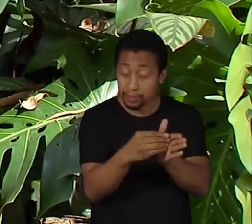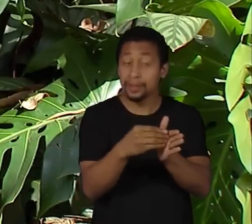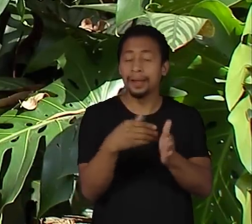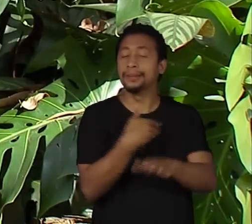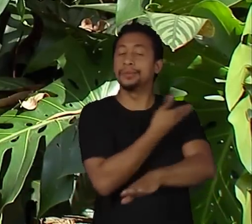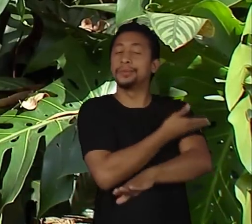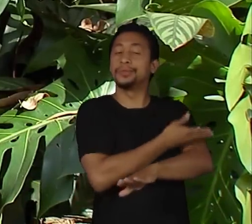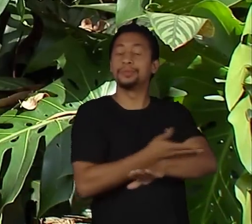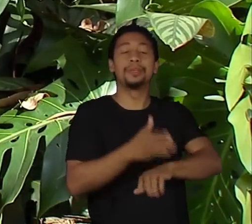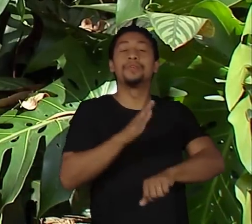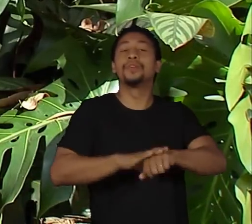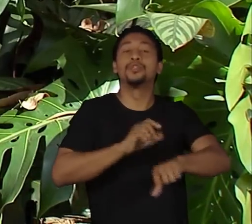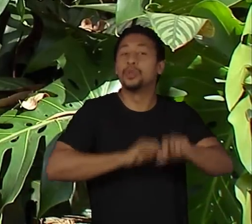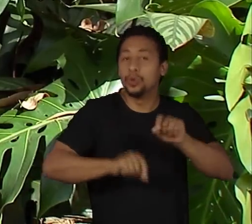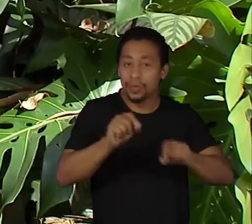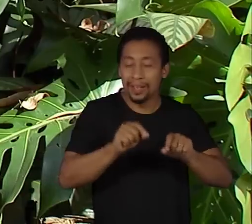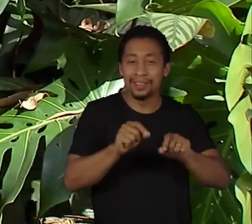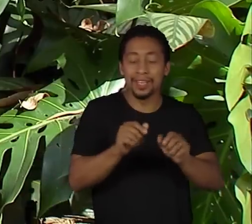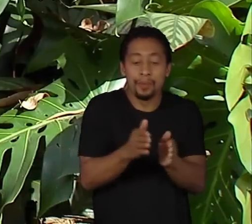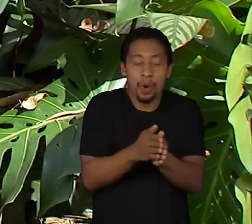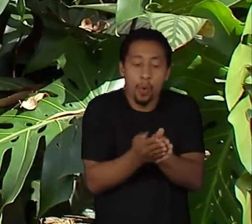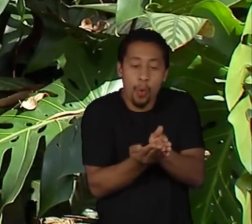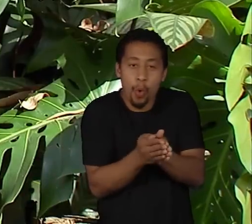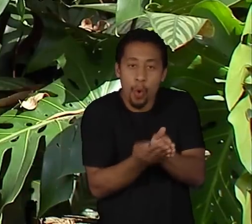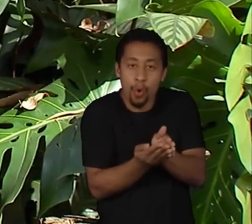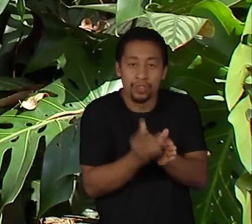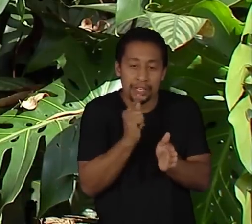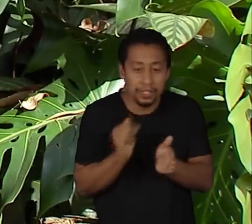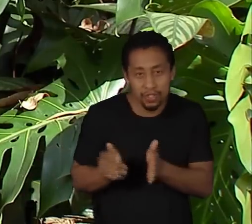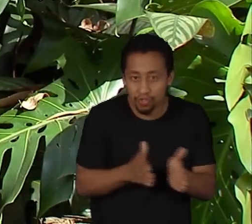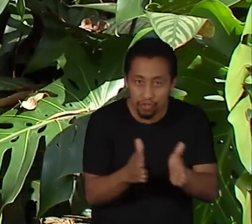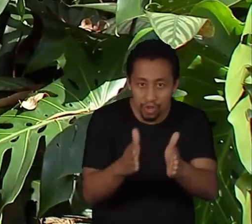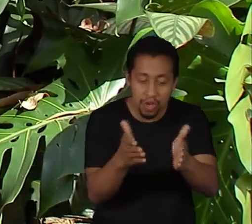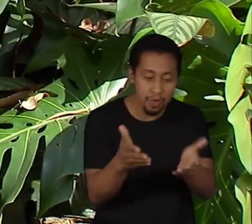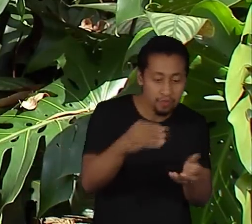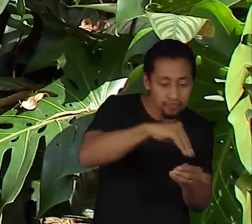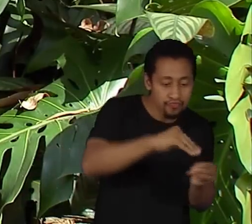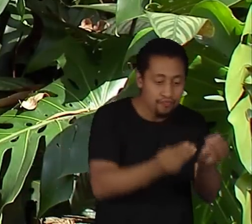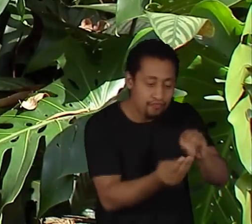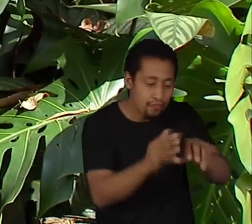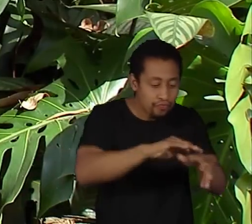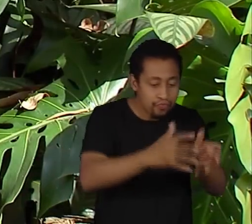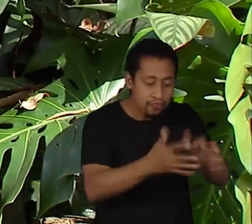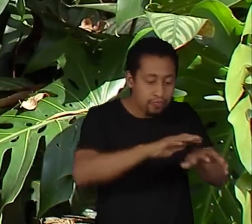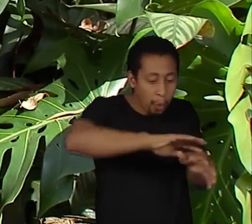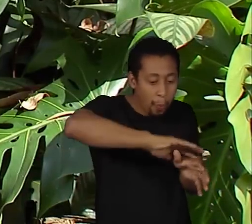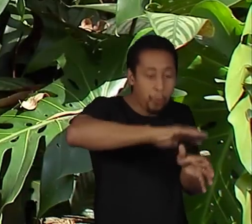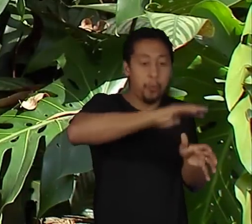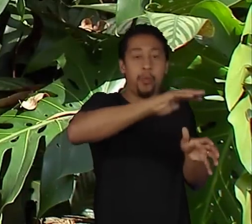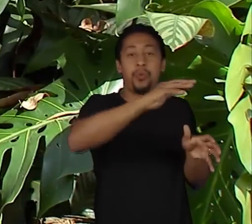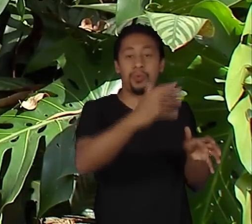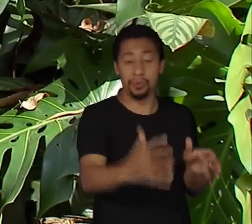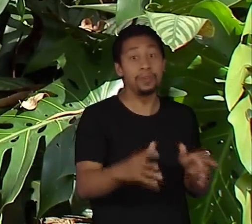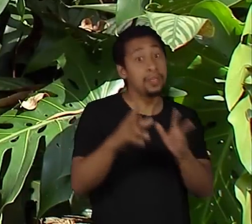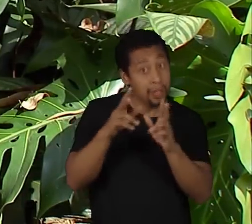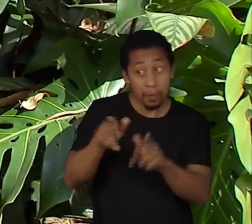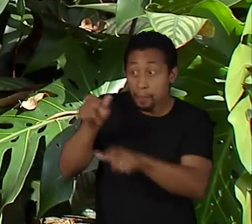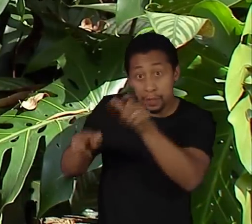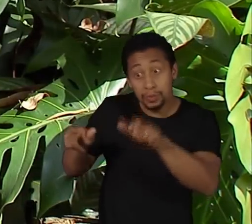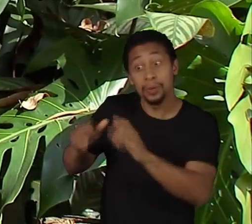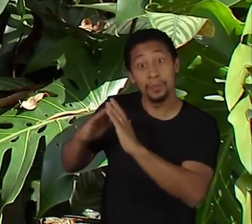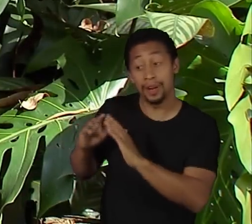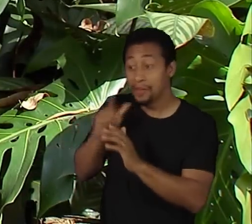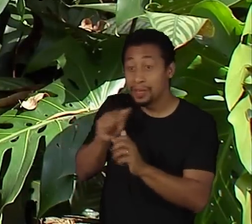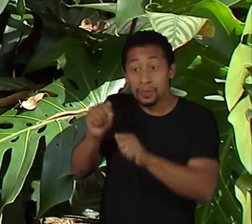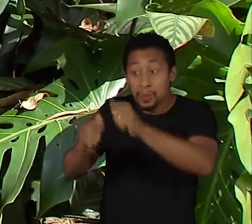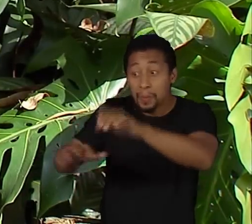de empilhar conchas de rios, assim como faziam os habitantes de grande parte do litoral com as conchas do mar.